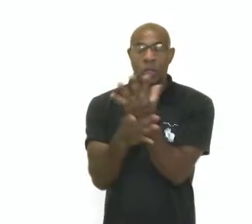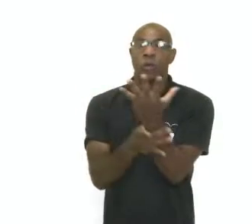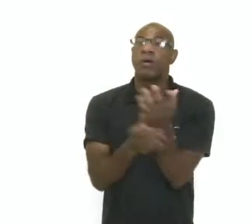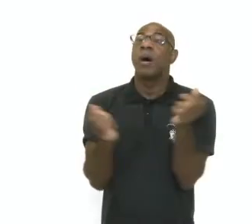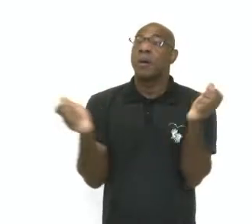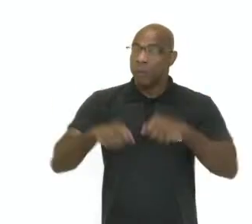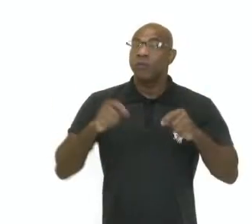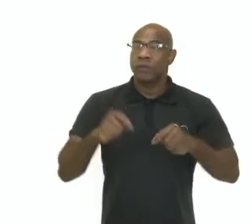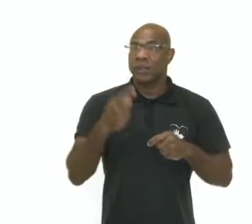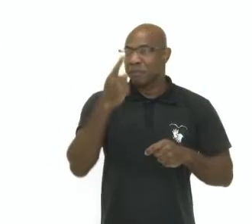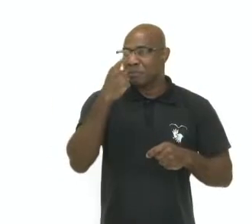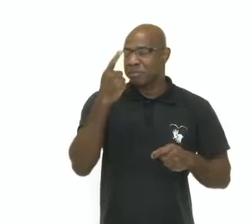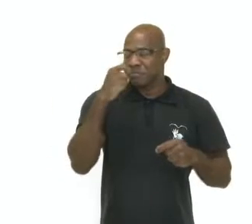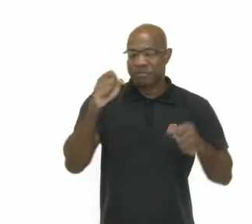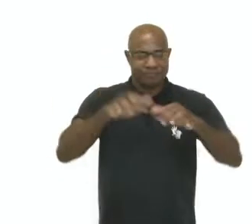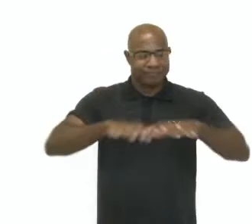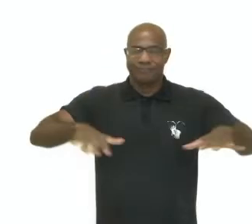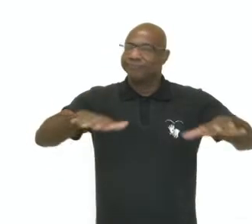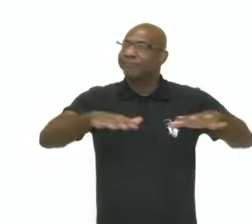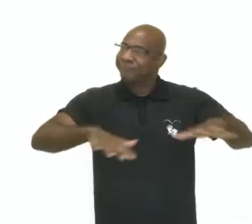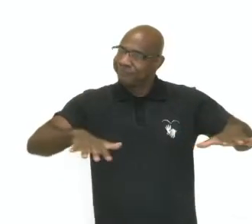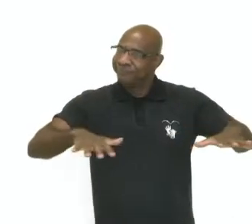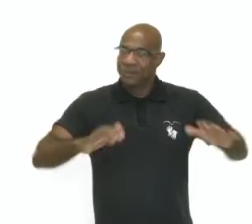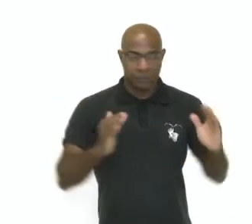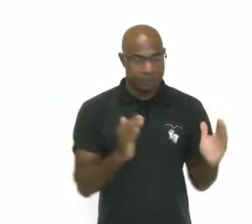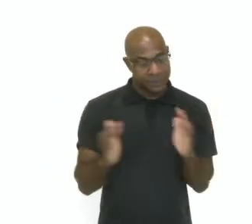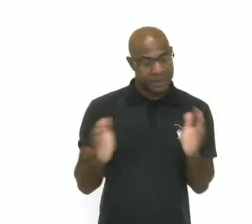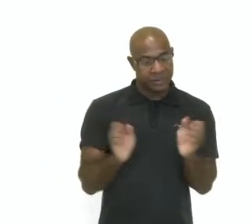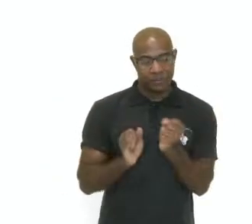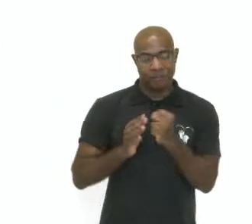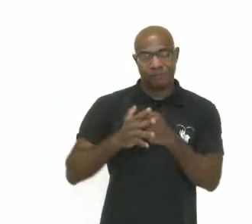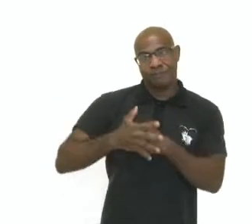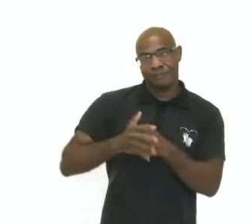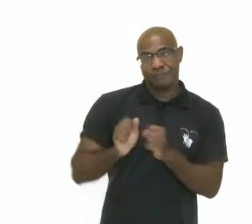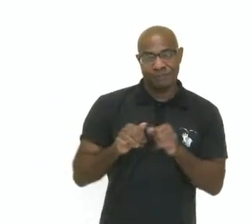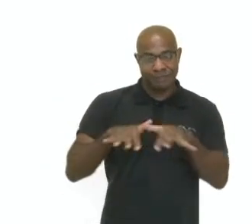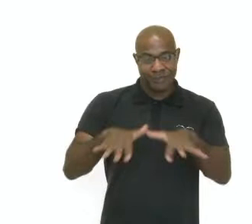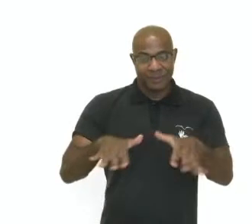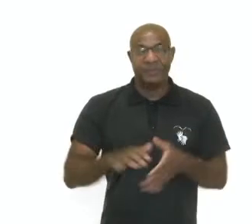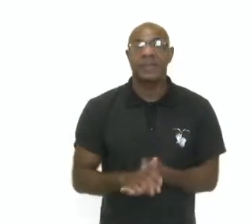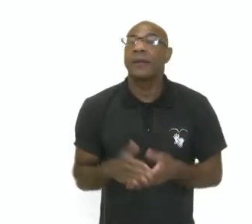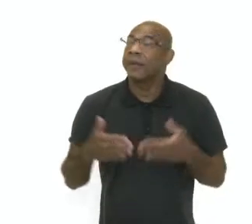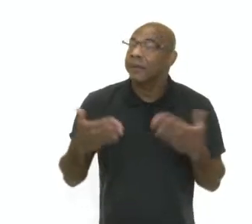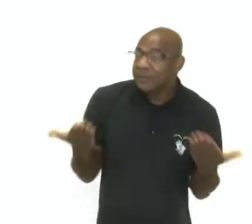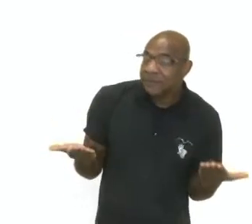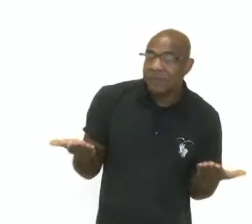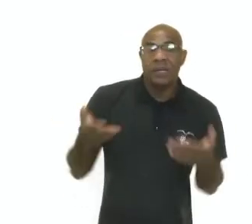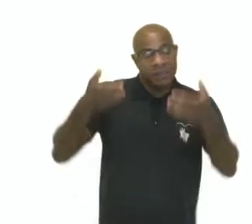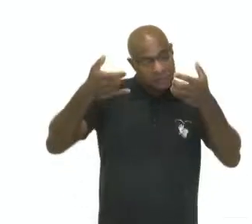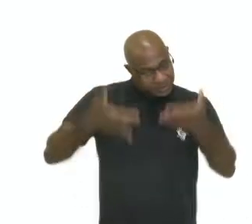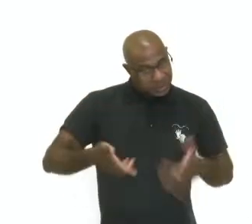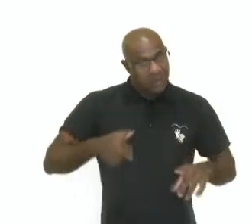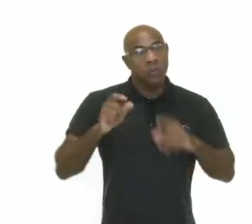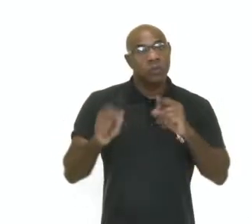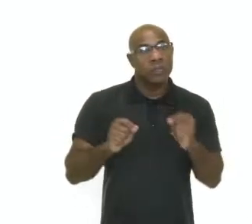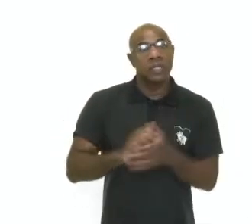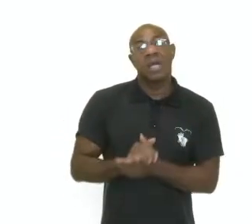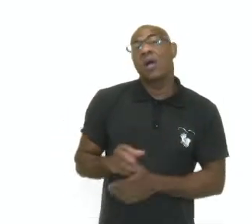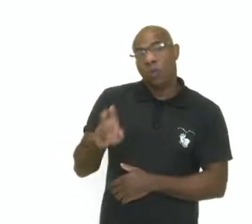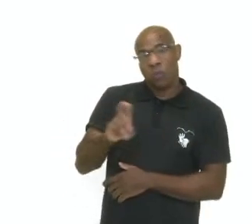pandemia. Como devemos lidar com isso? O que eu sempre falo é que esse uso